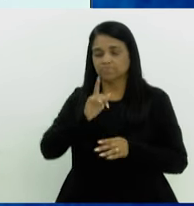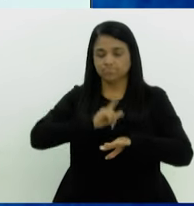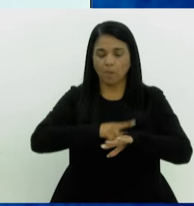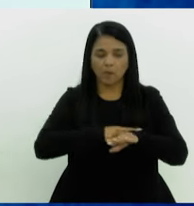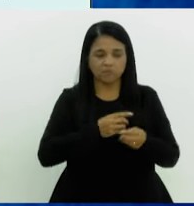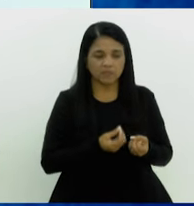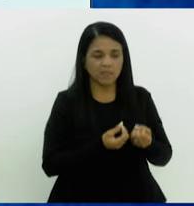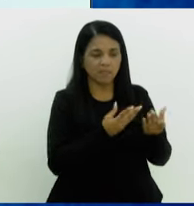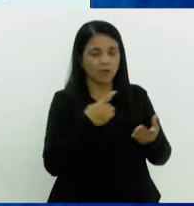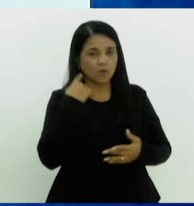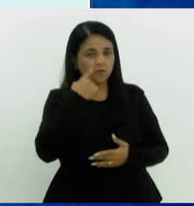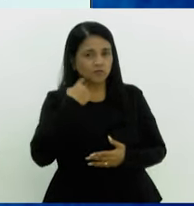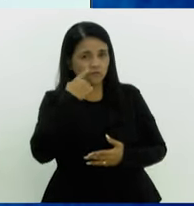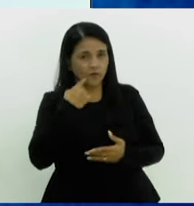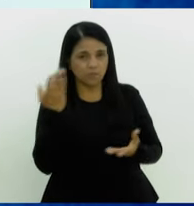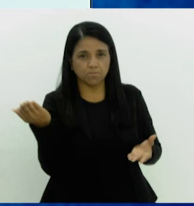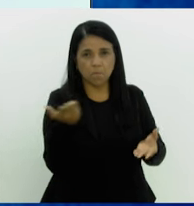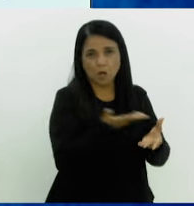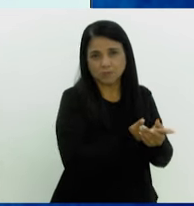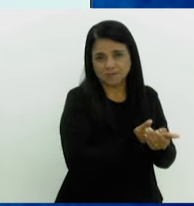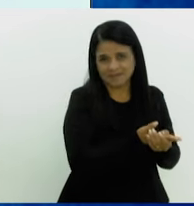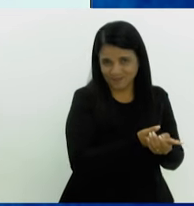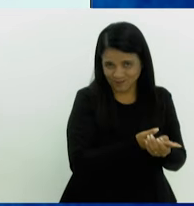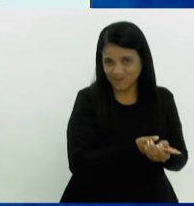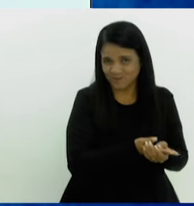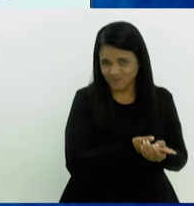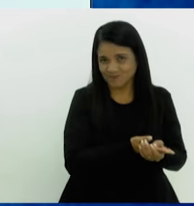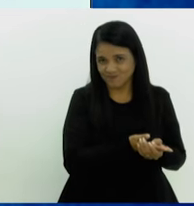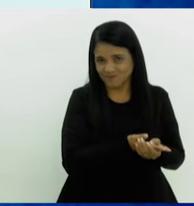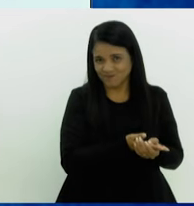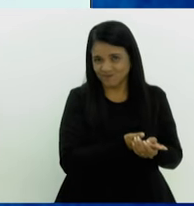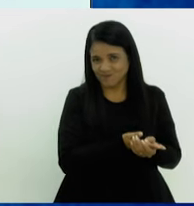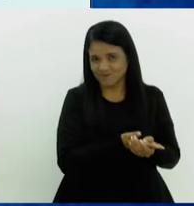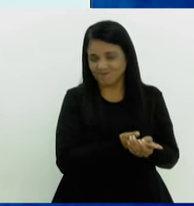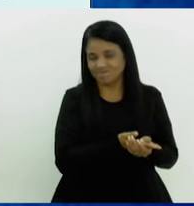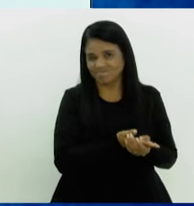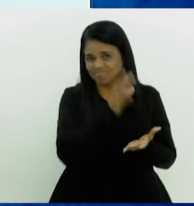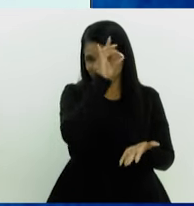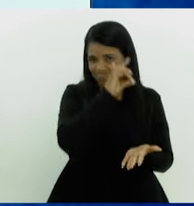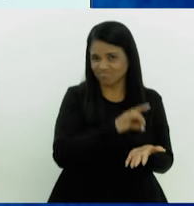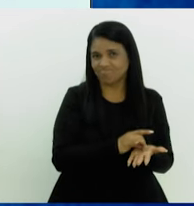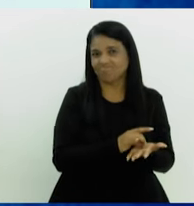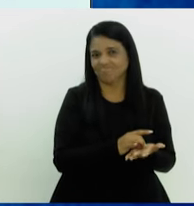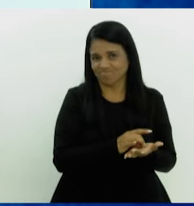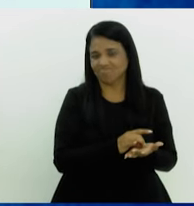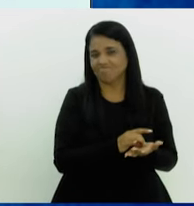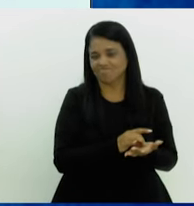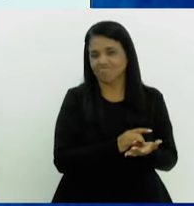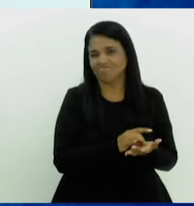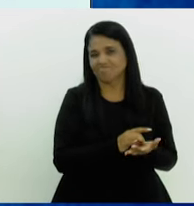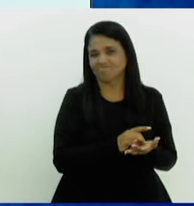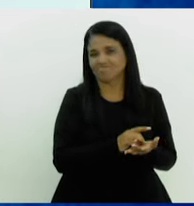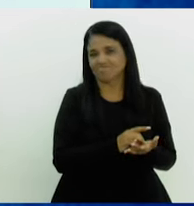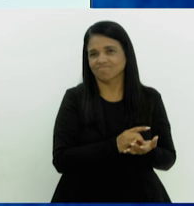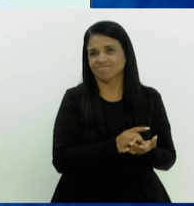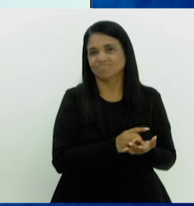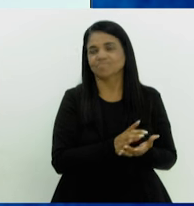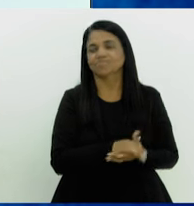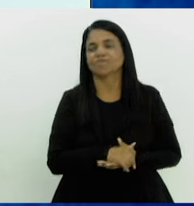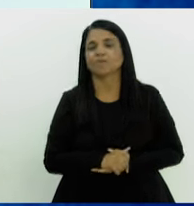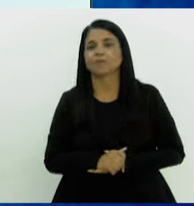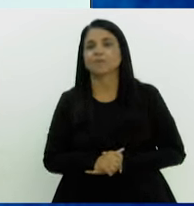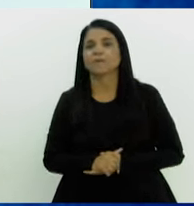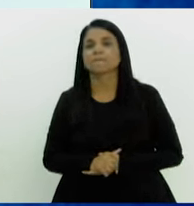meu advogado para ele instaurar um processo e assim mitigar de fato e chegar na no fim desse problema